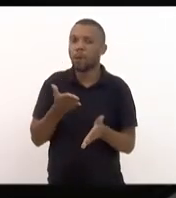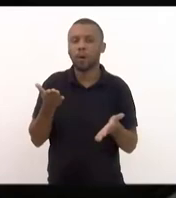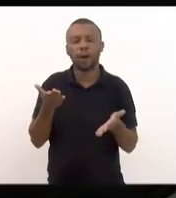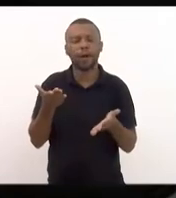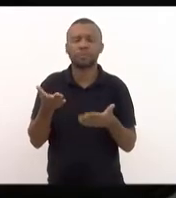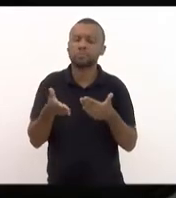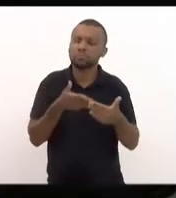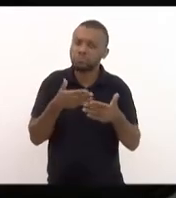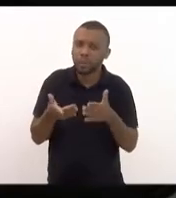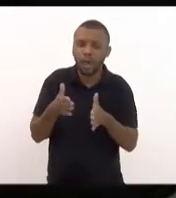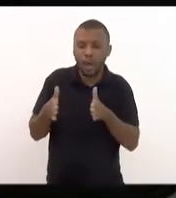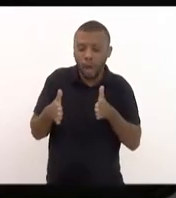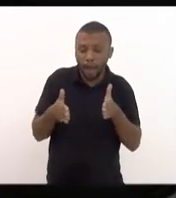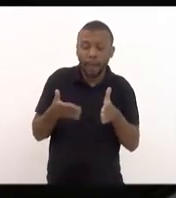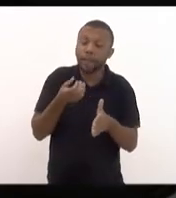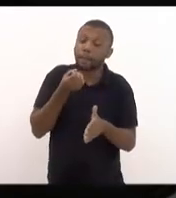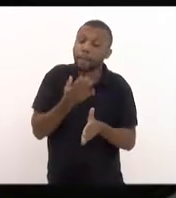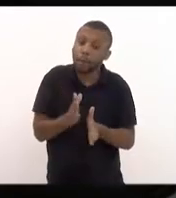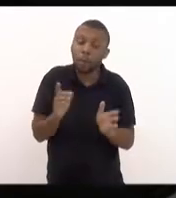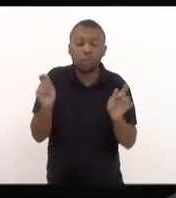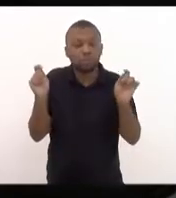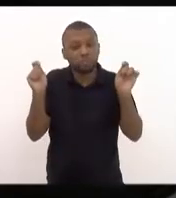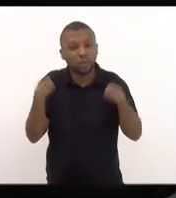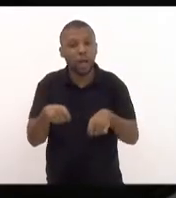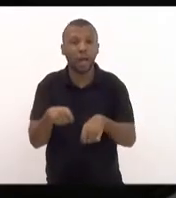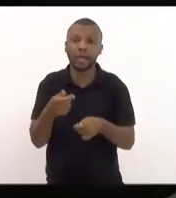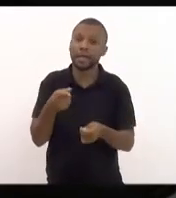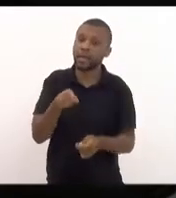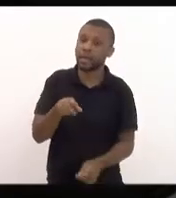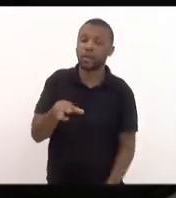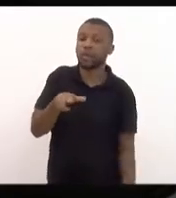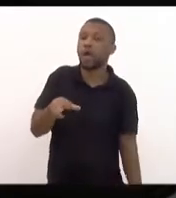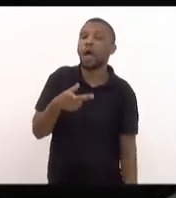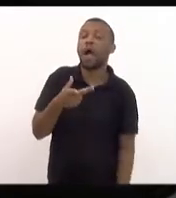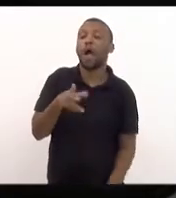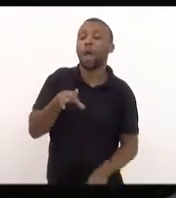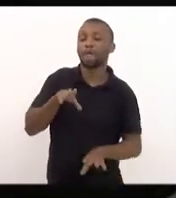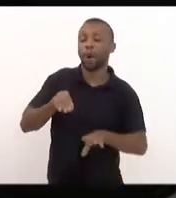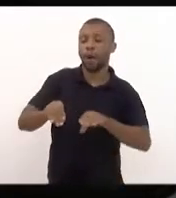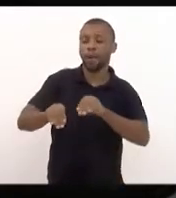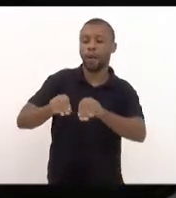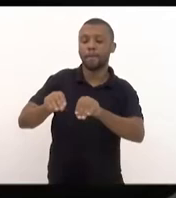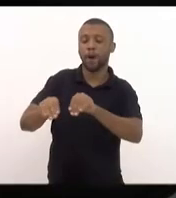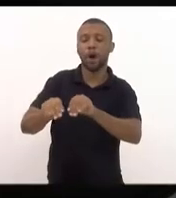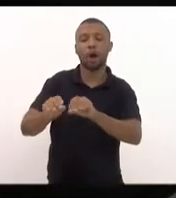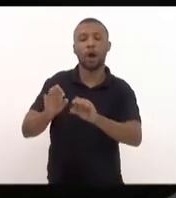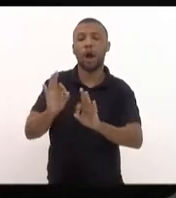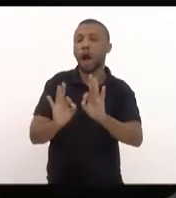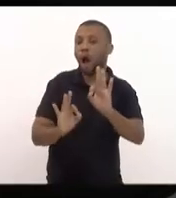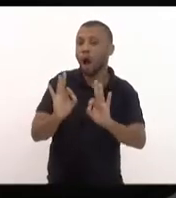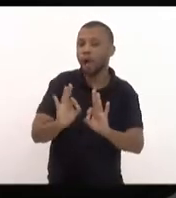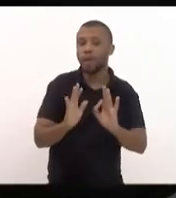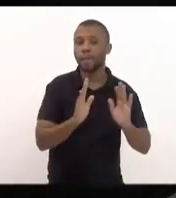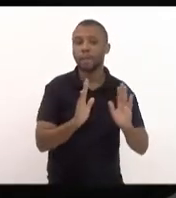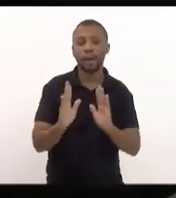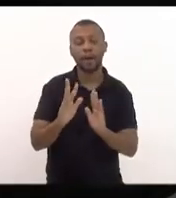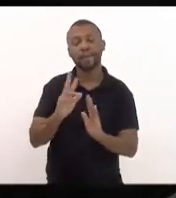independente de qualquer coisa, é uma estrada boa, e ali não é ocupado de forma ordenada, ali vai